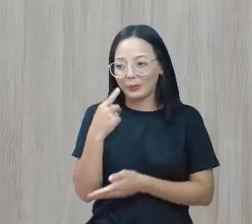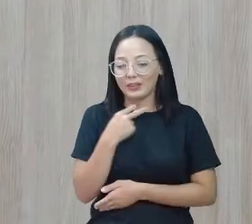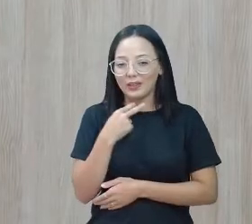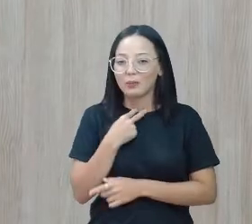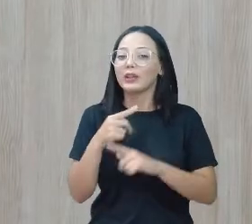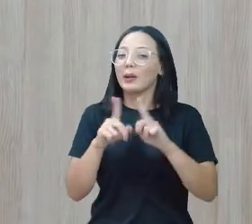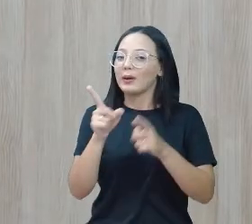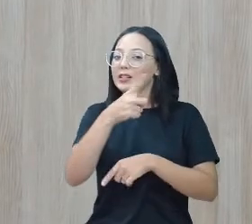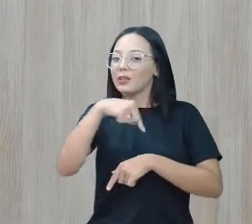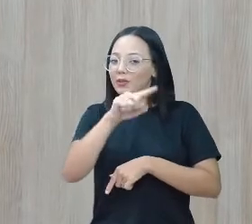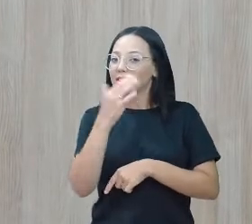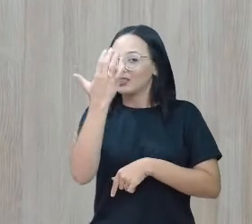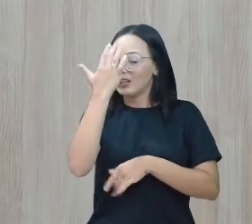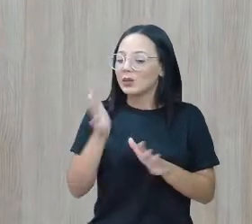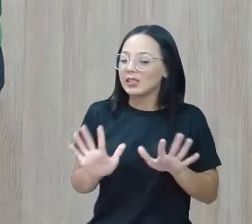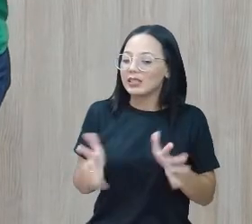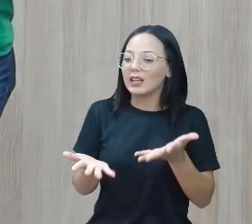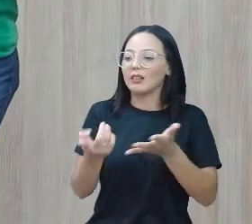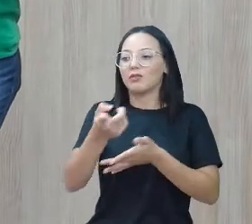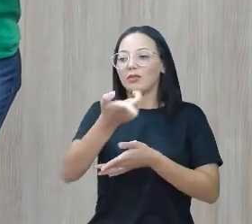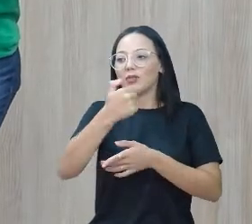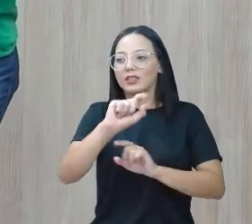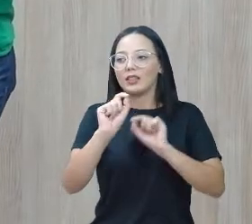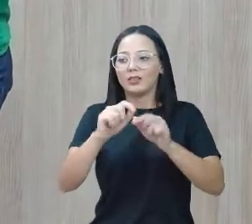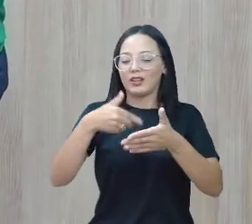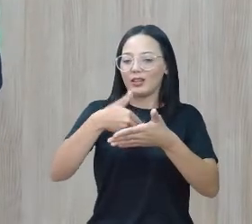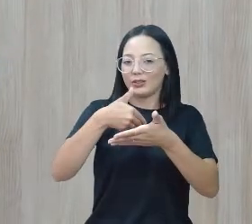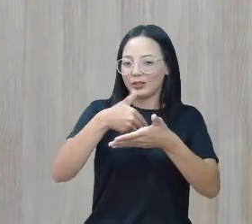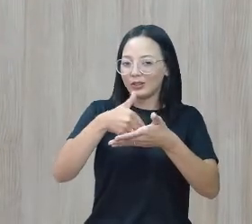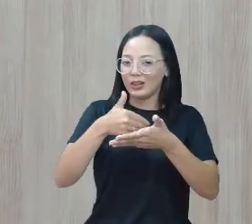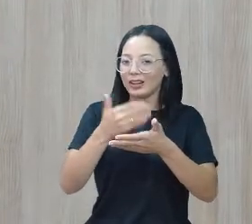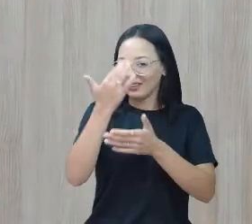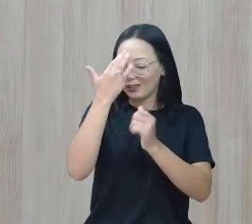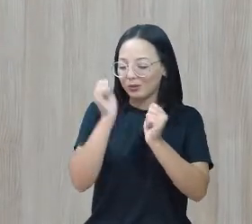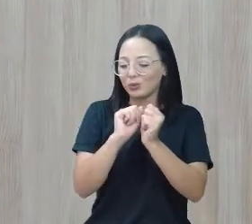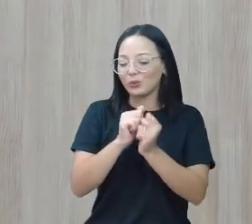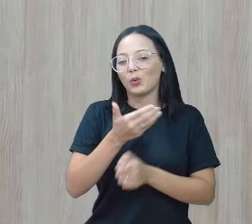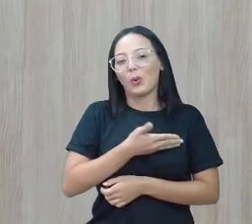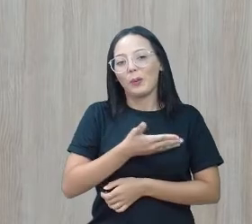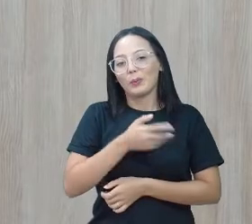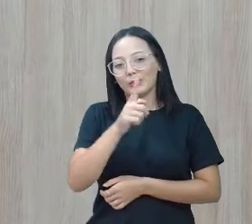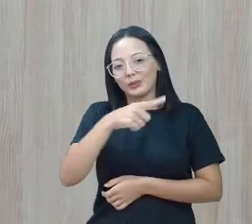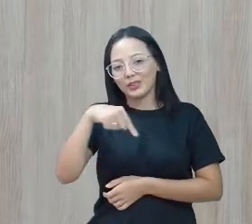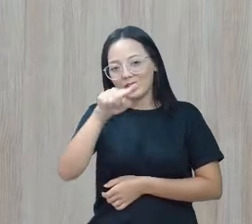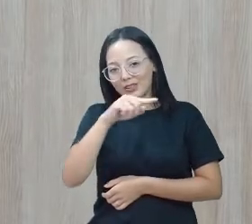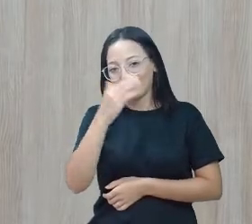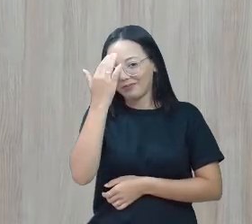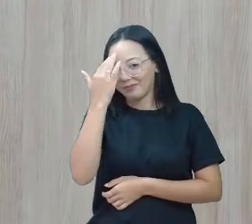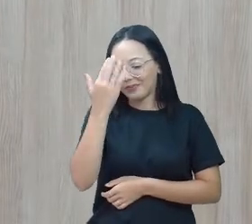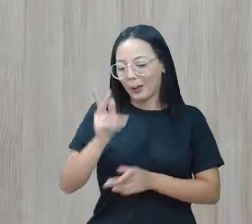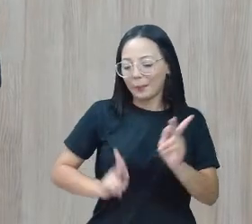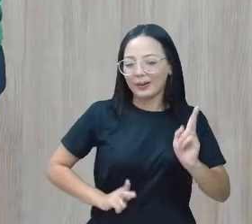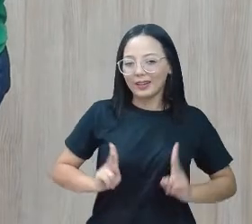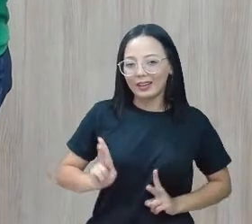mas é a de vocês, incentivo vocês a bater uma peladazinha com os amigos de vocês, né, os primos, aqueles